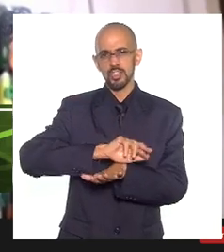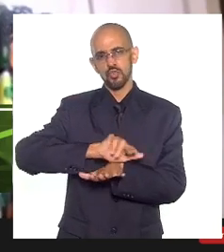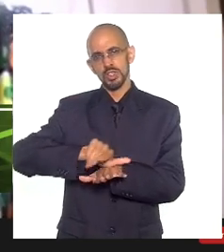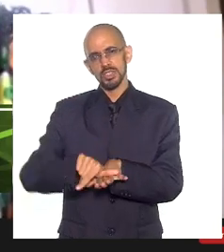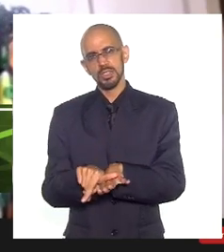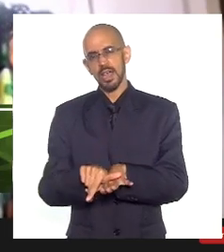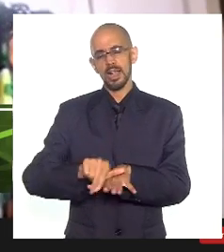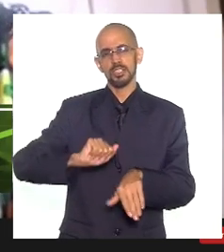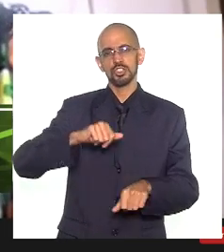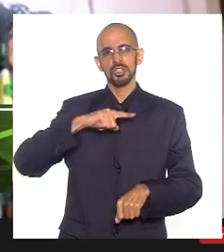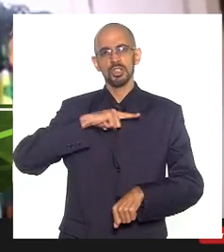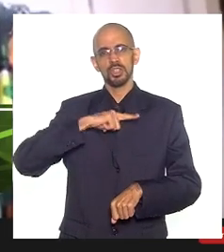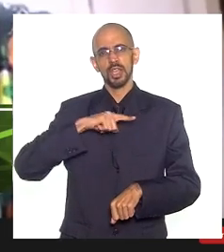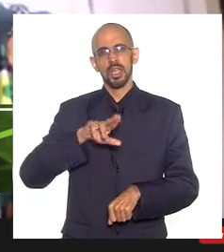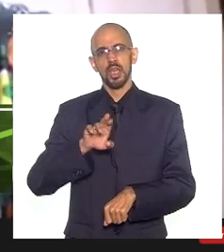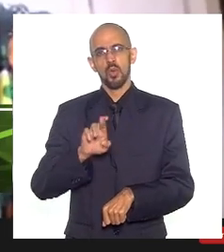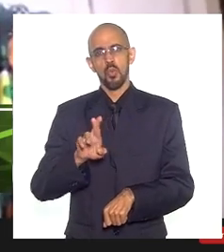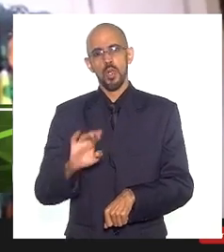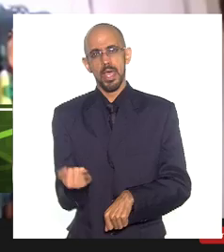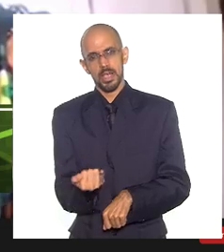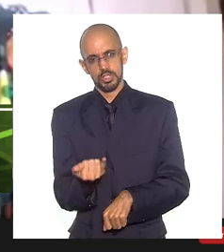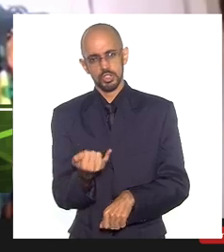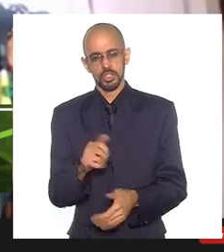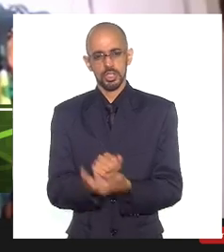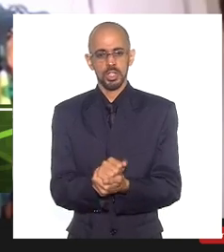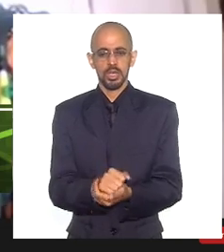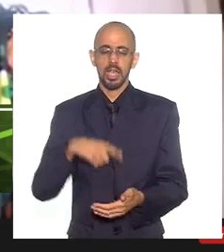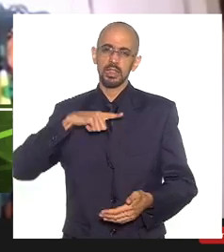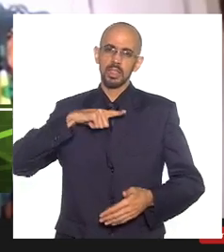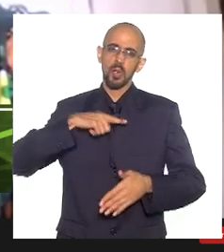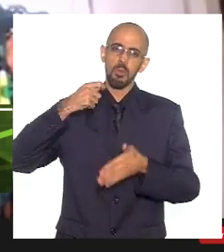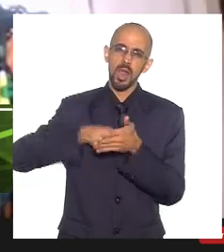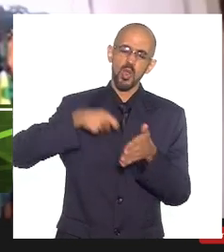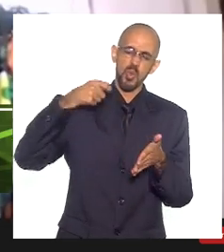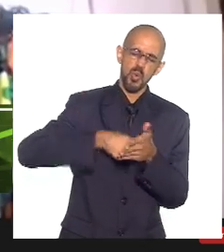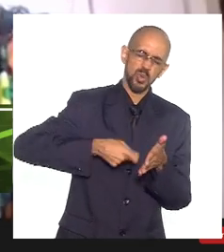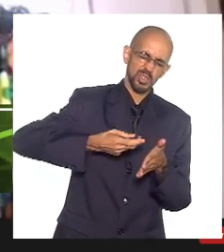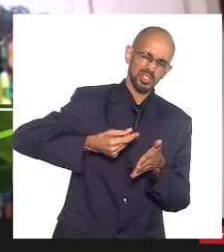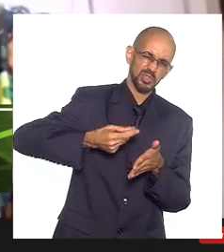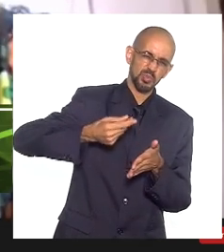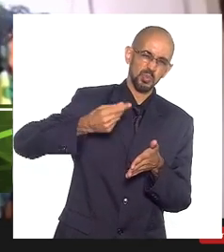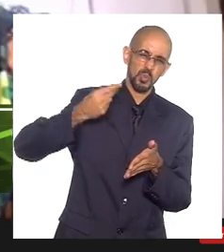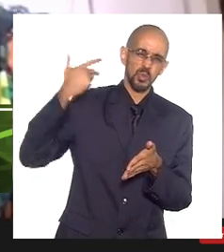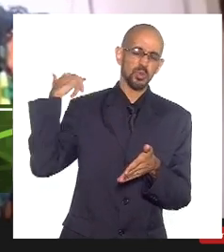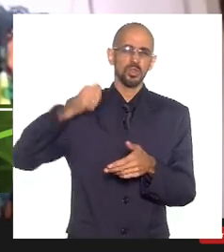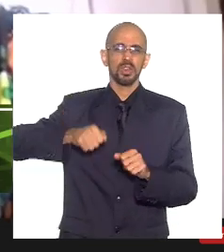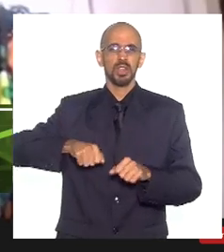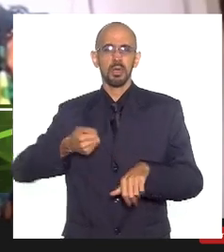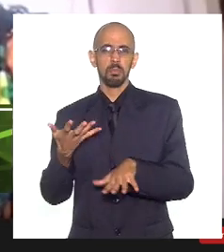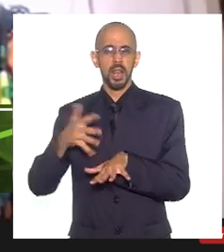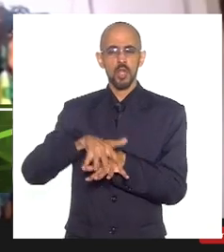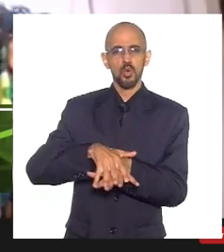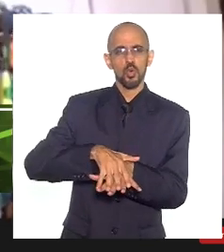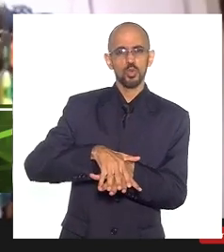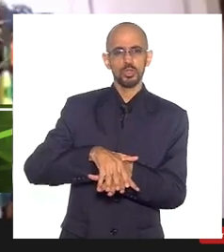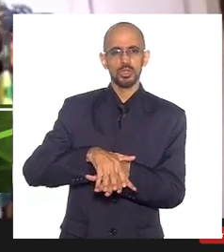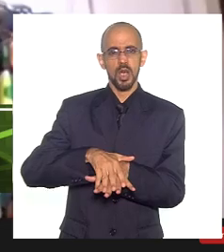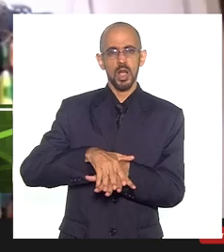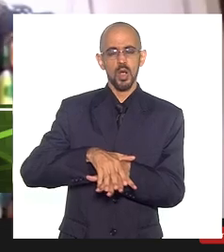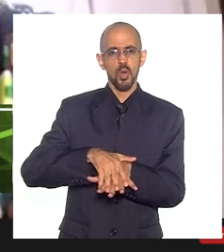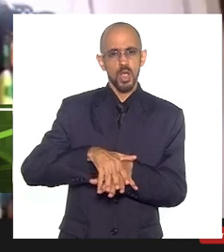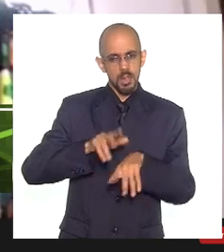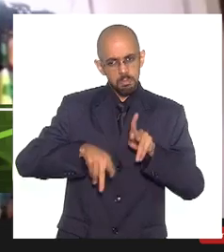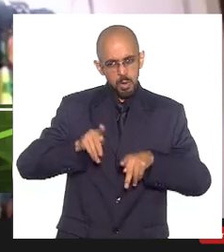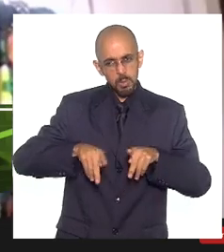alicerça. Porque, de um lado, há a luta histórica por assistência estudantil, pela inclusão e popularização da